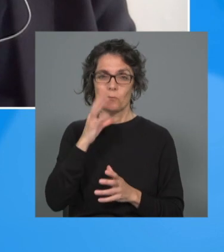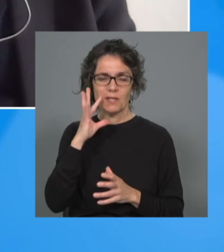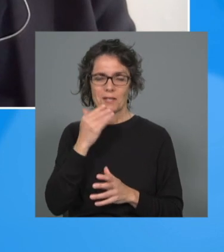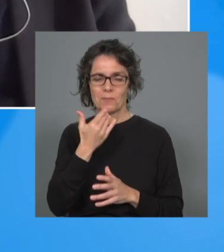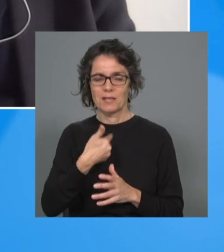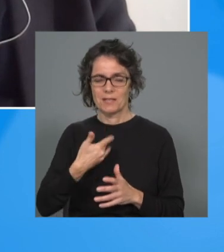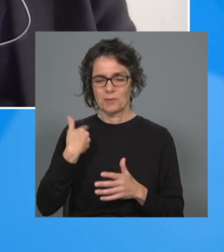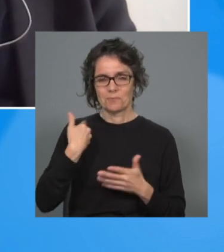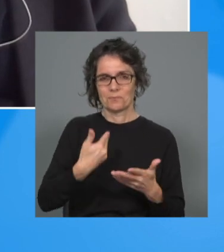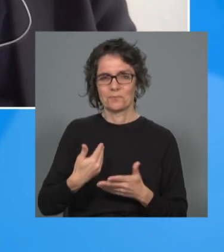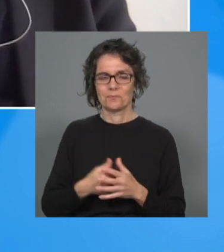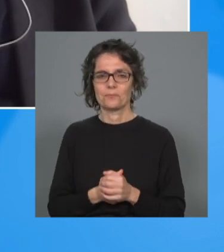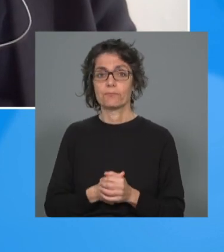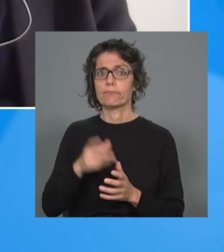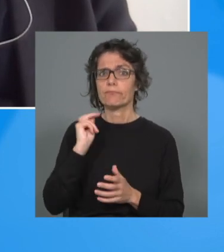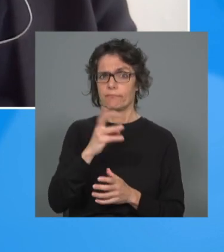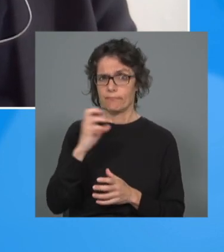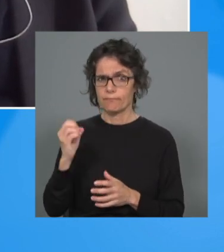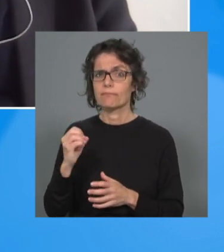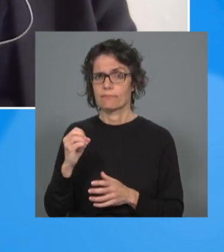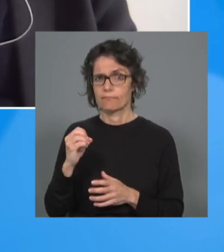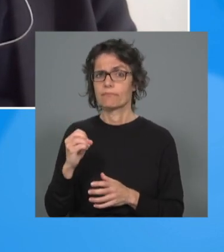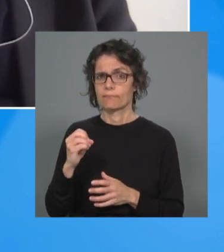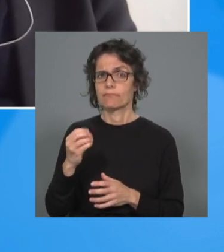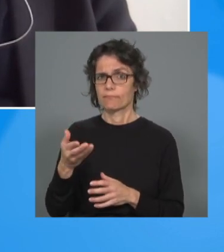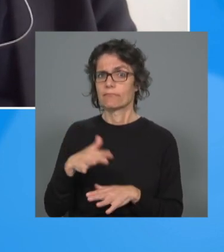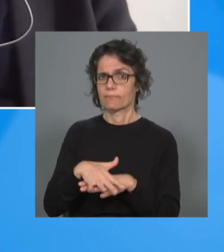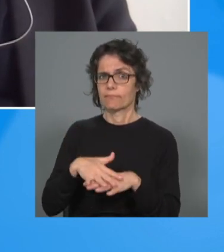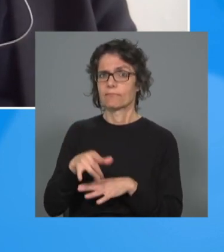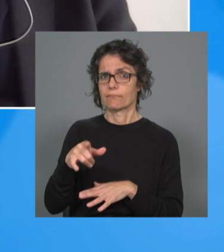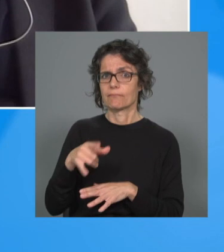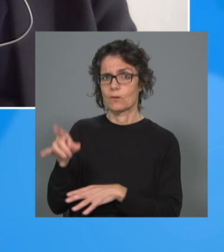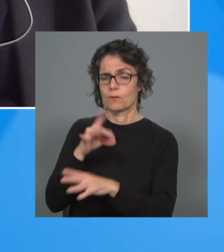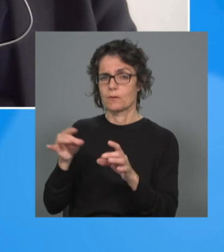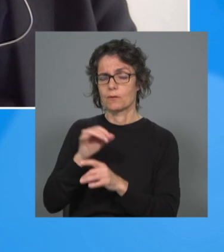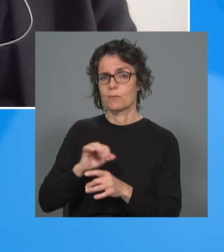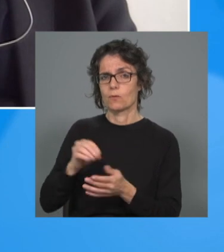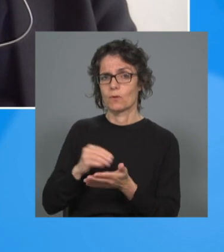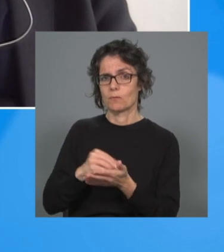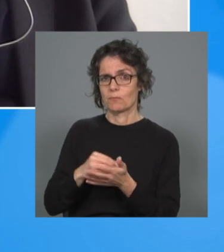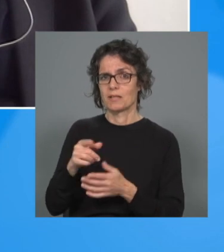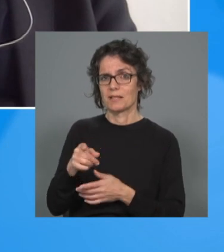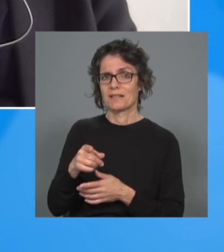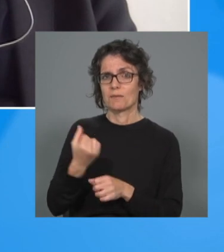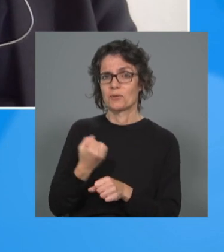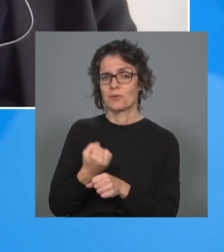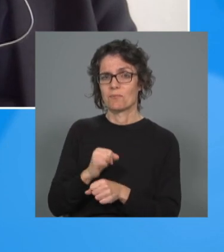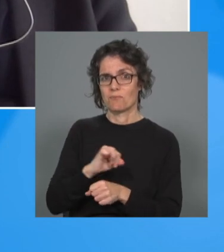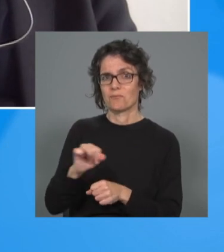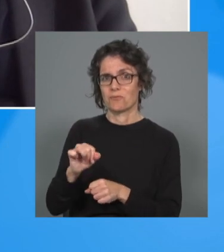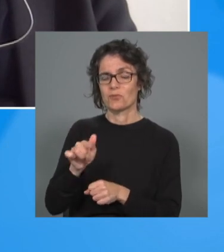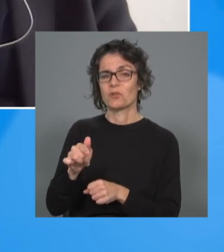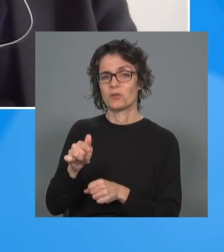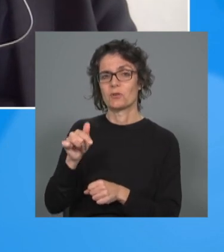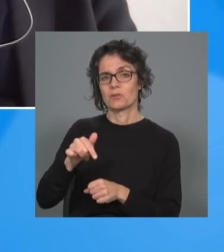obrigado pelo convite. São 30 anos desta Rede Europeia Antipobreza, um trabalho que se desenvolve também